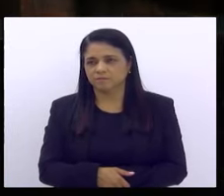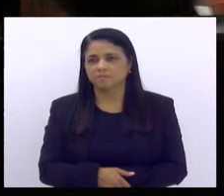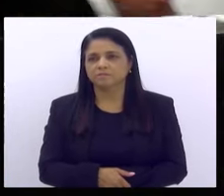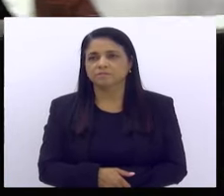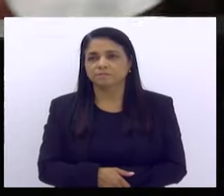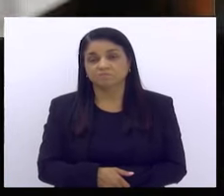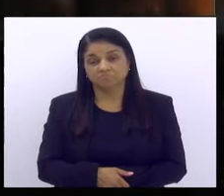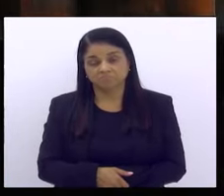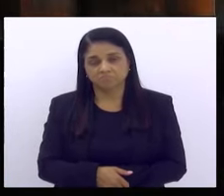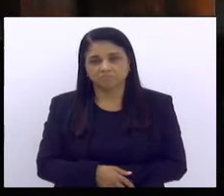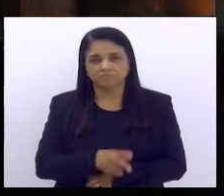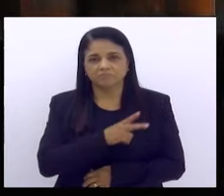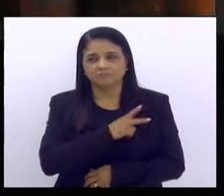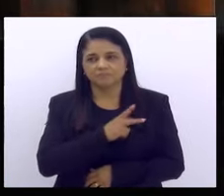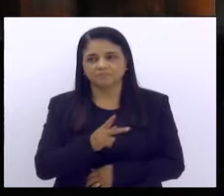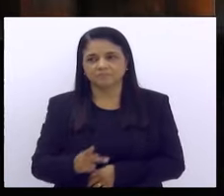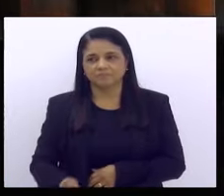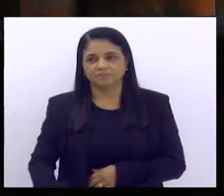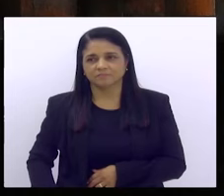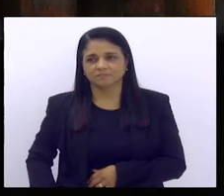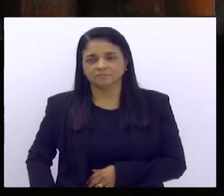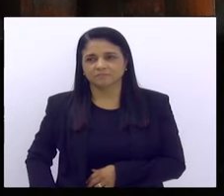Senhora Presidente,